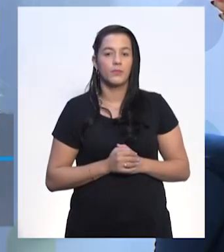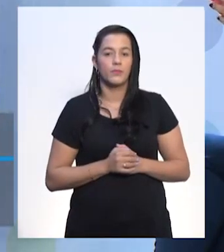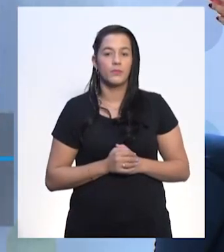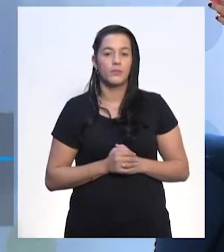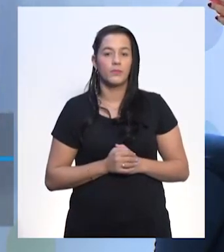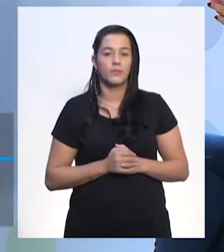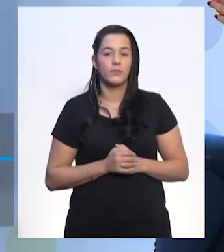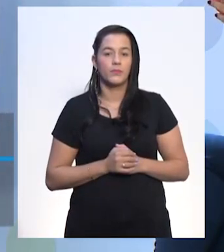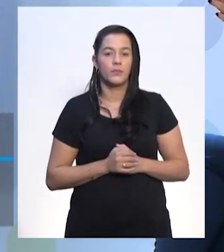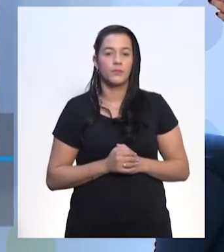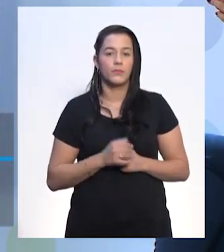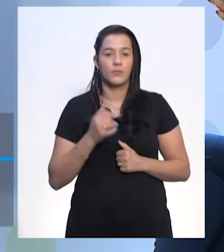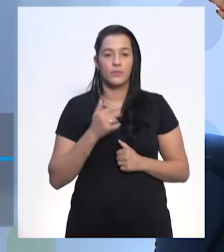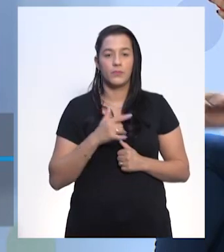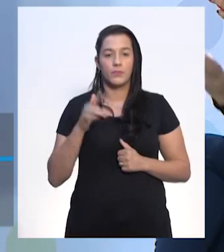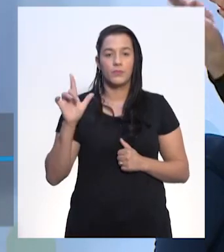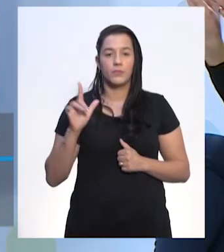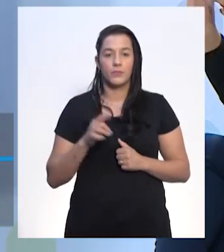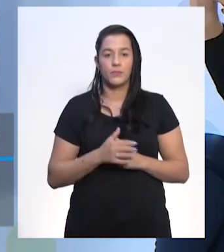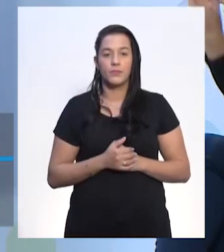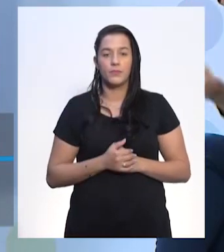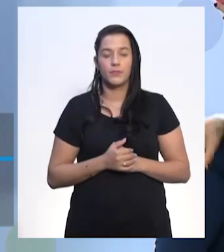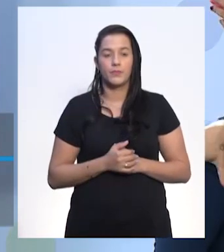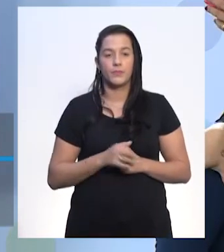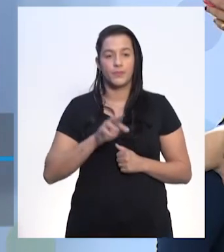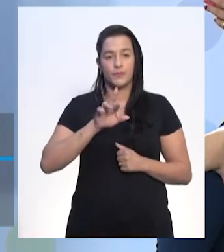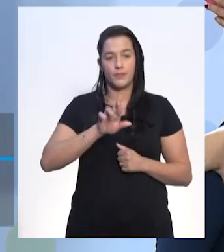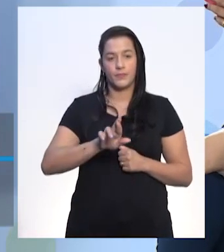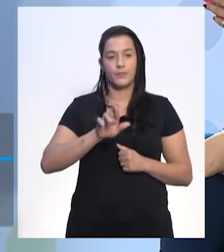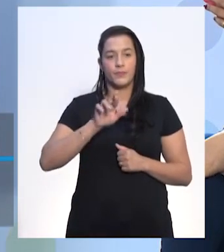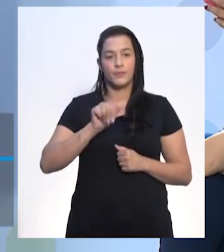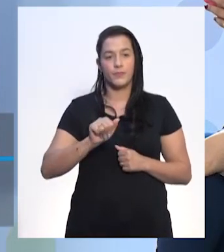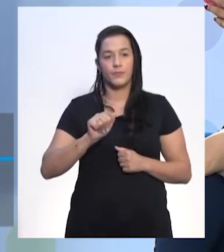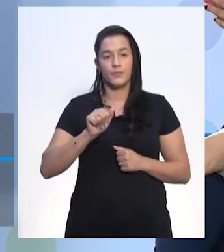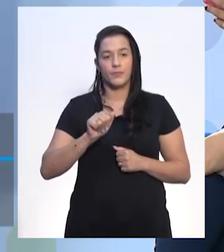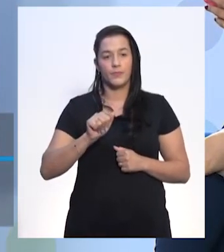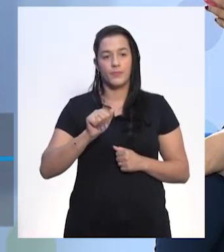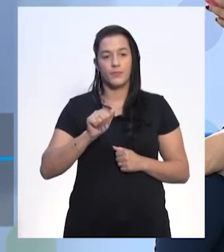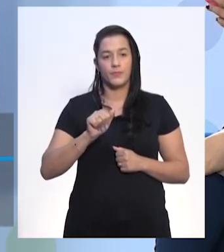bacana. Vamos lá, próximo. O Rafael com PH.